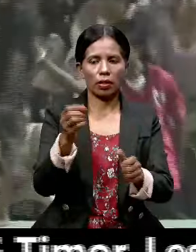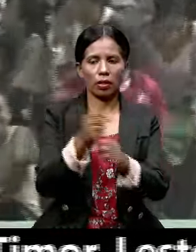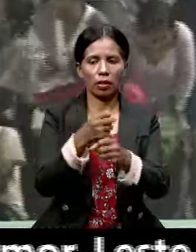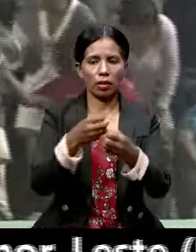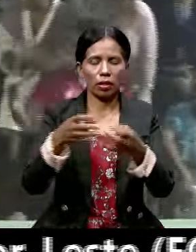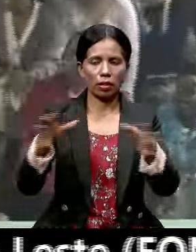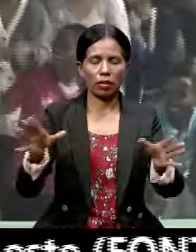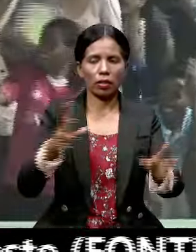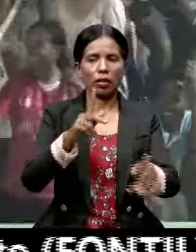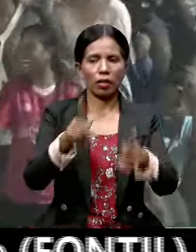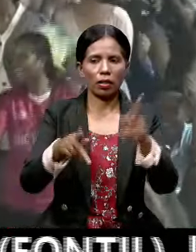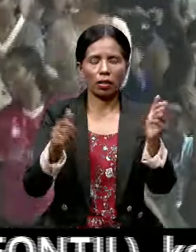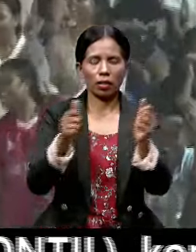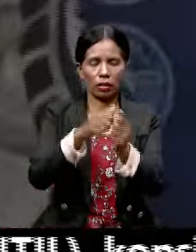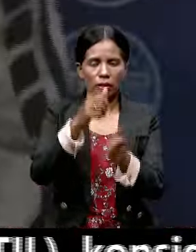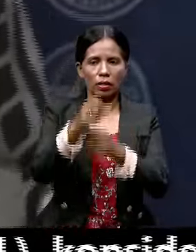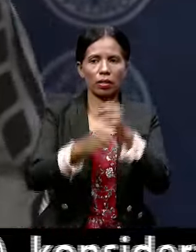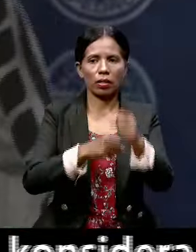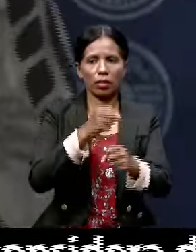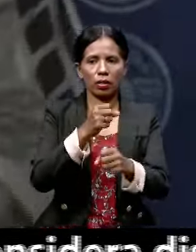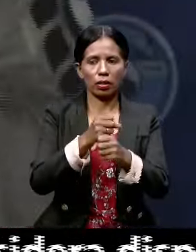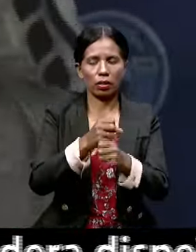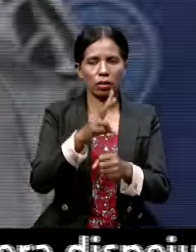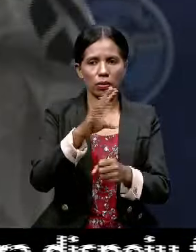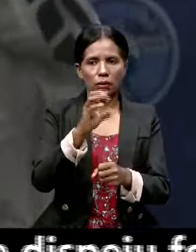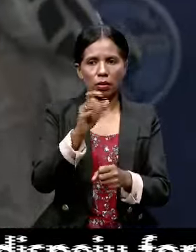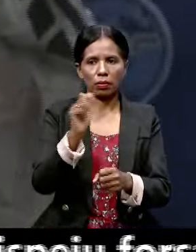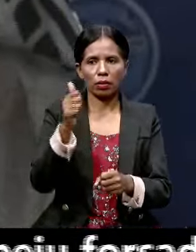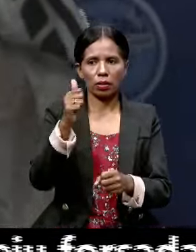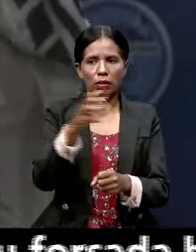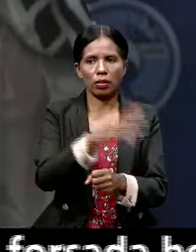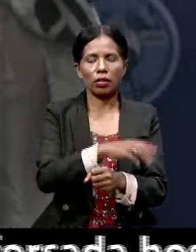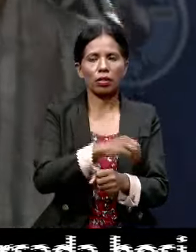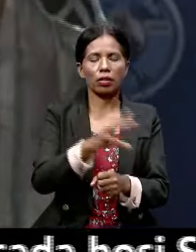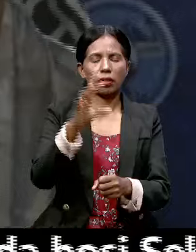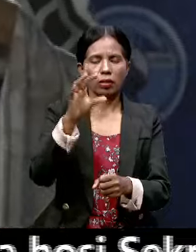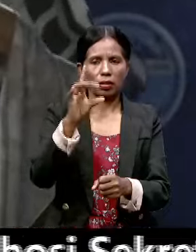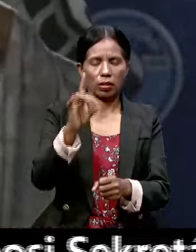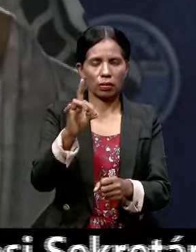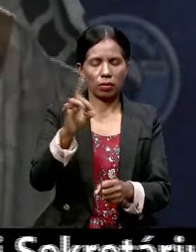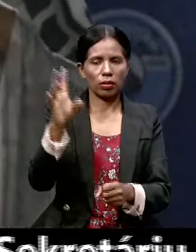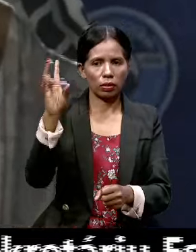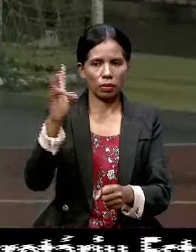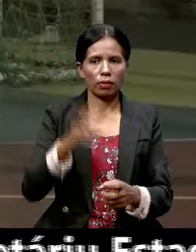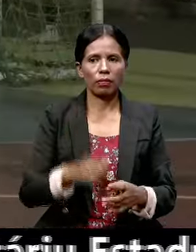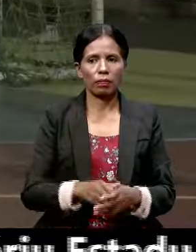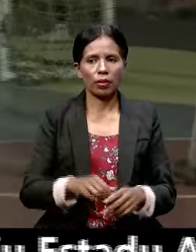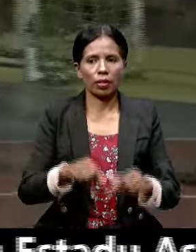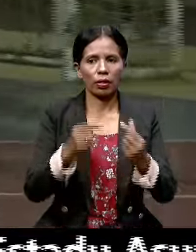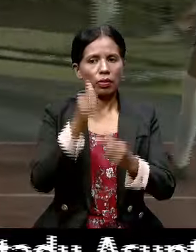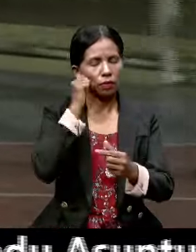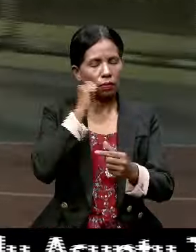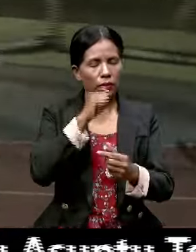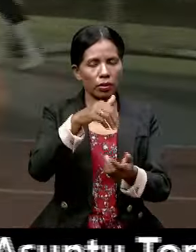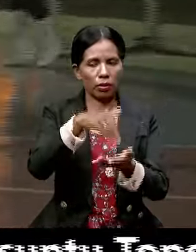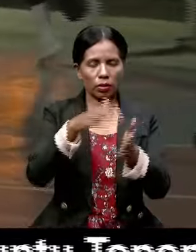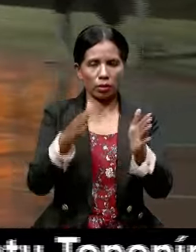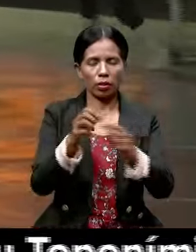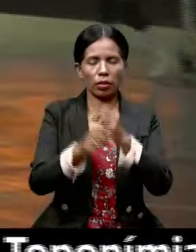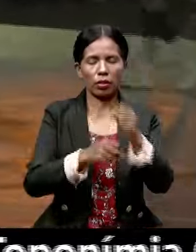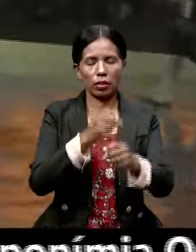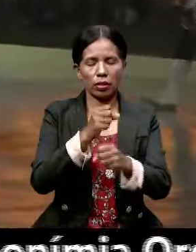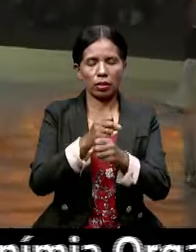ni adversário Alume Tinanri em Rua Stanolu, o score 8-7. E a equipa feita Rússia Alume Tinanri em Rua